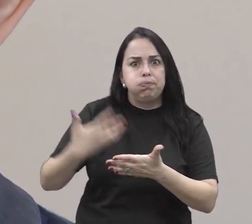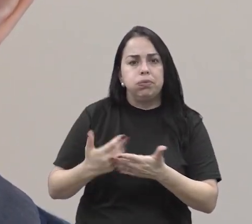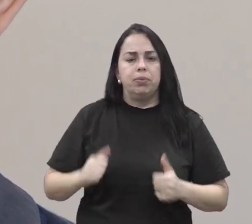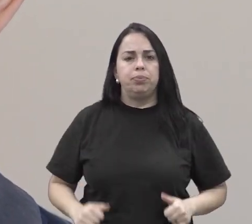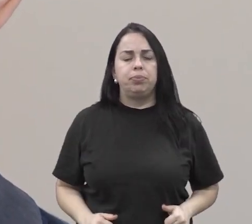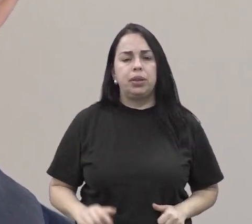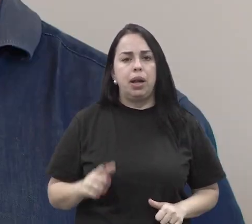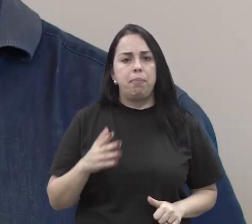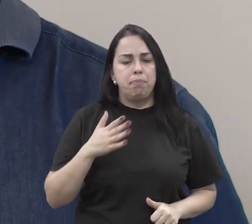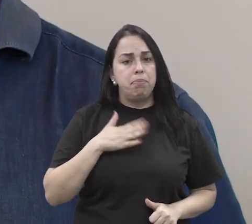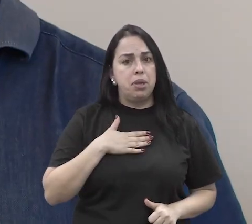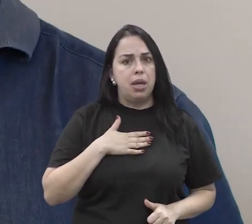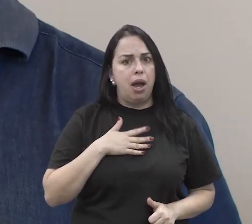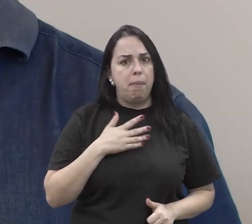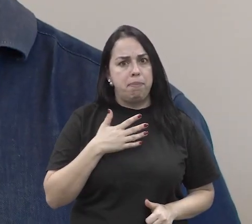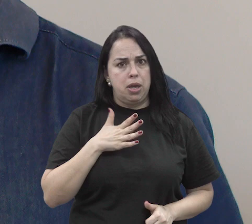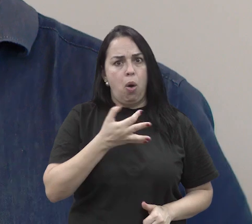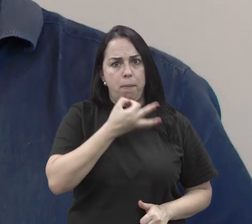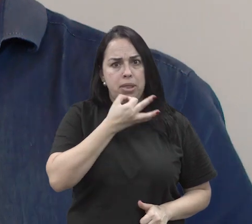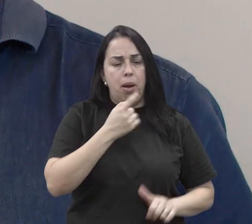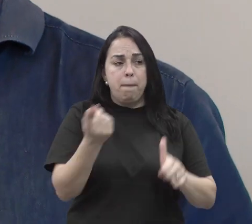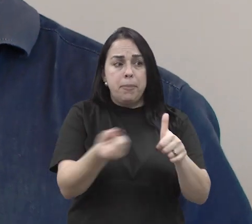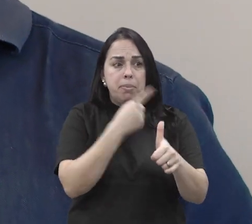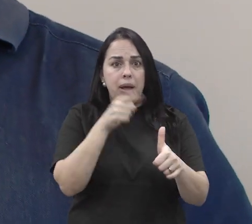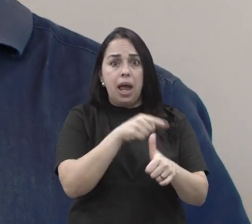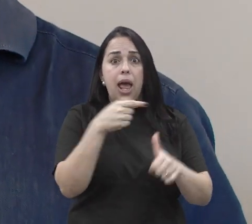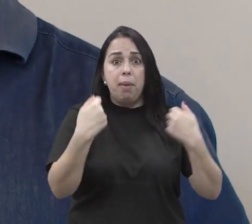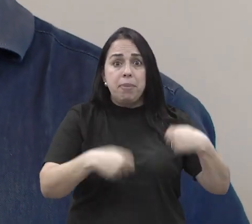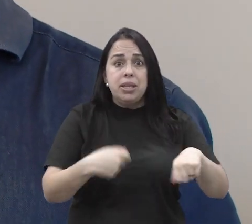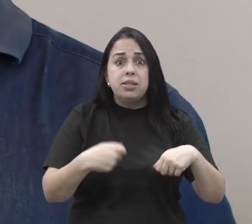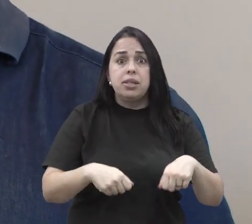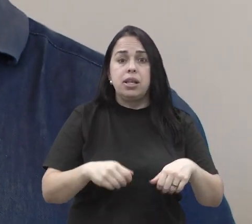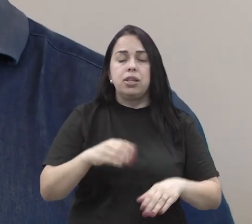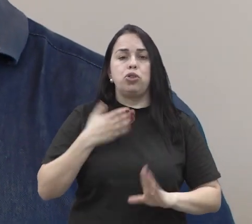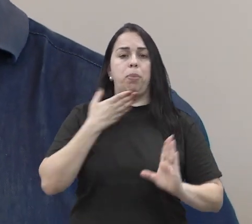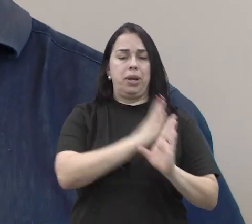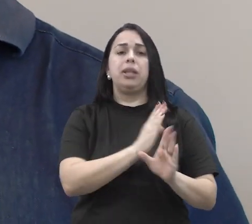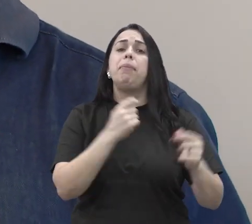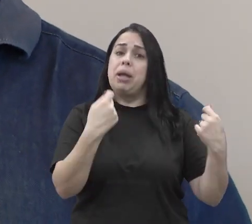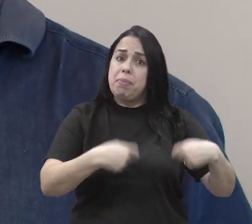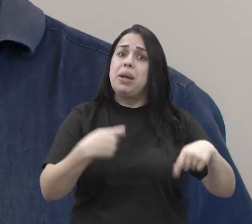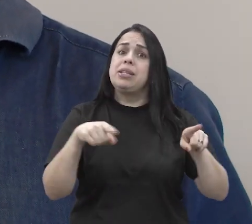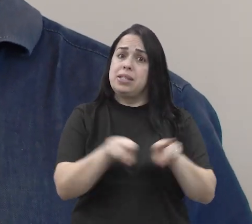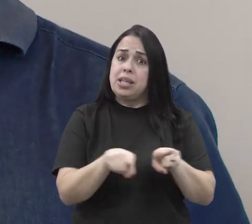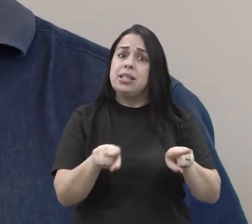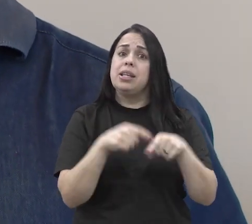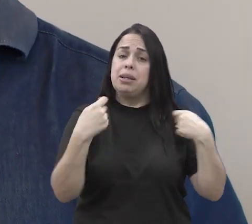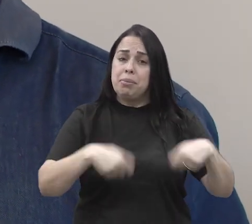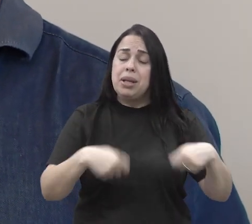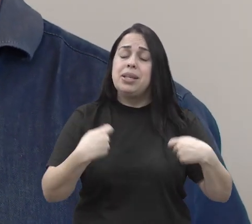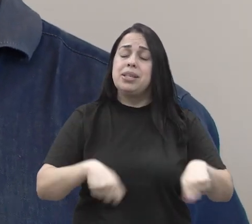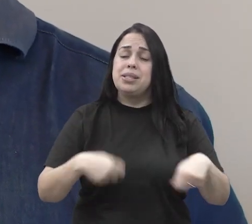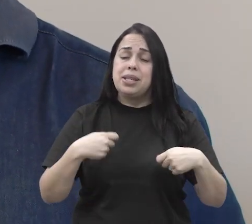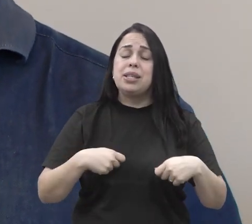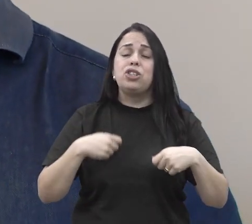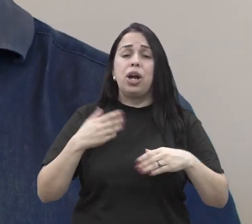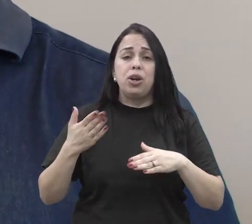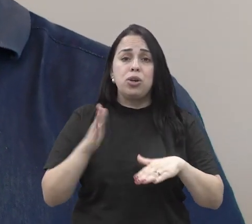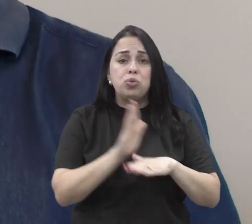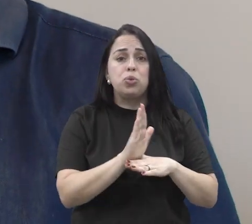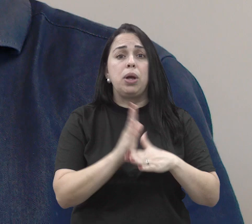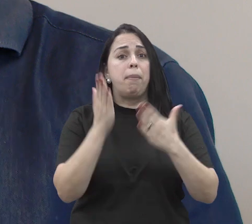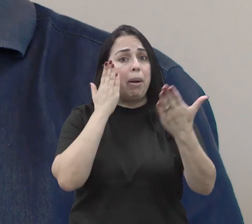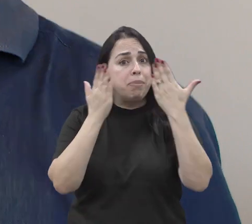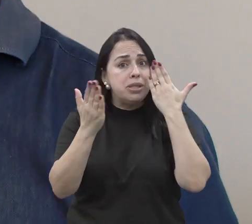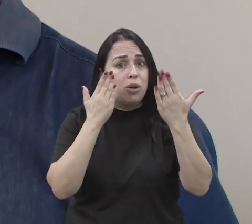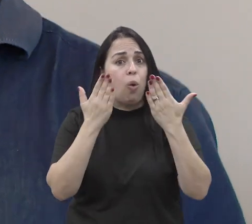da jornada. Eu acho que o primeiro passo é reconhecer-se como um ser humano que precisa e necessita de ajuda, e o segundo passo é realmente buscar uma ajuda. A psicoterapia,